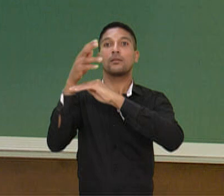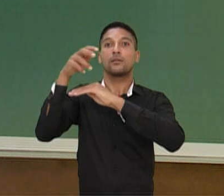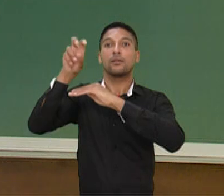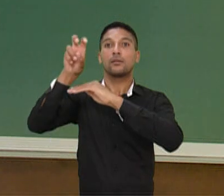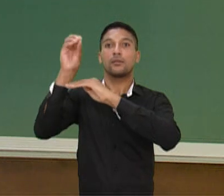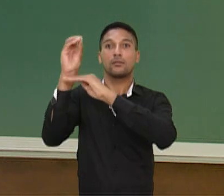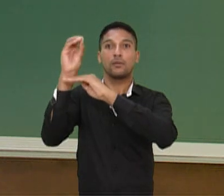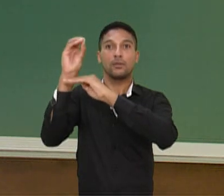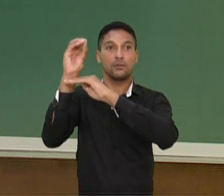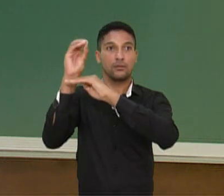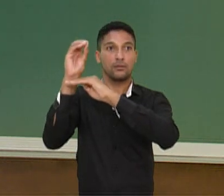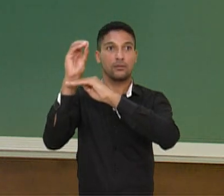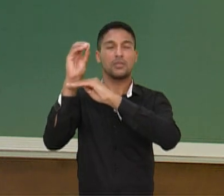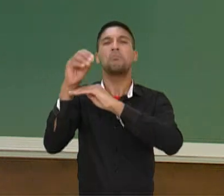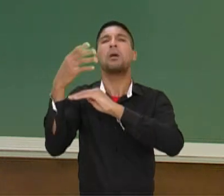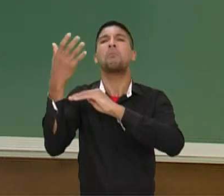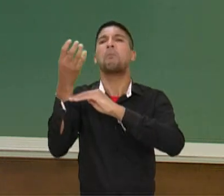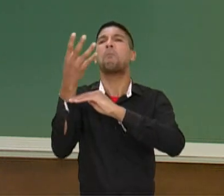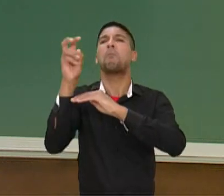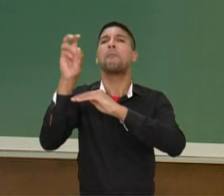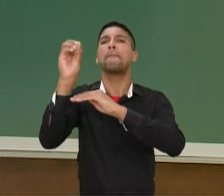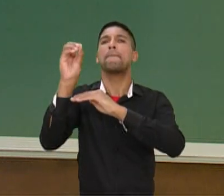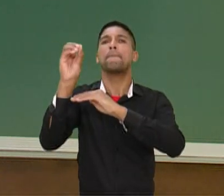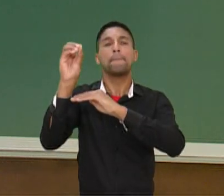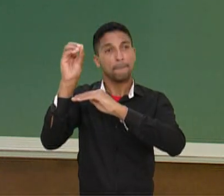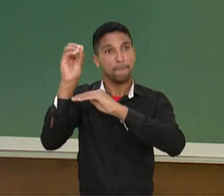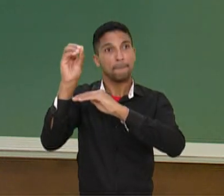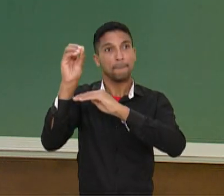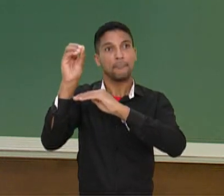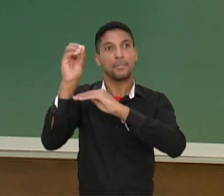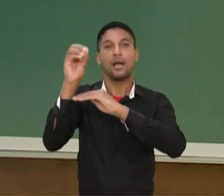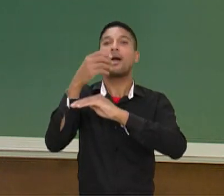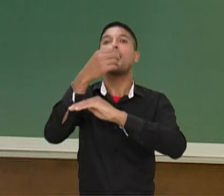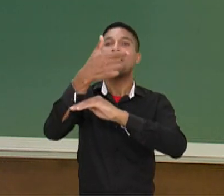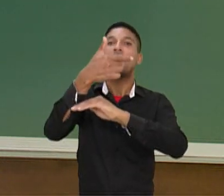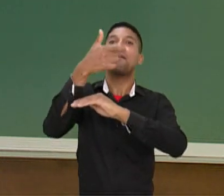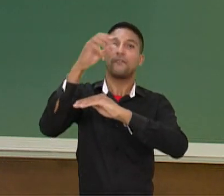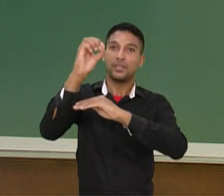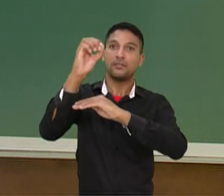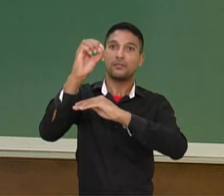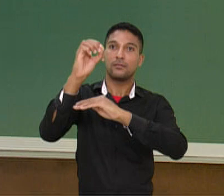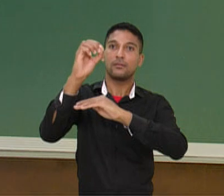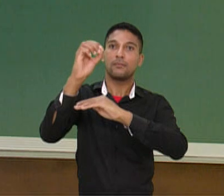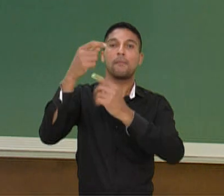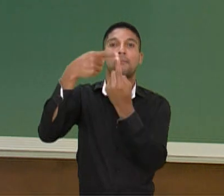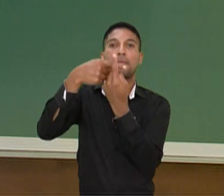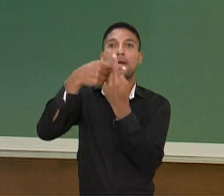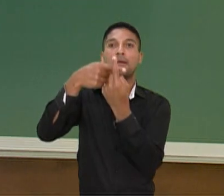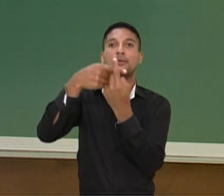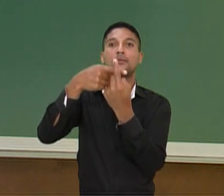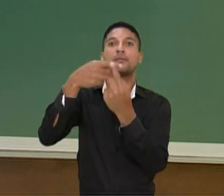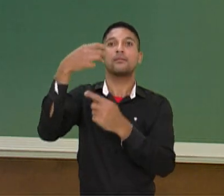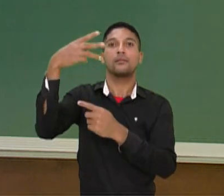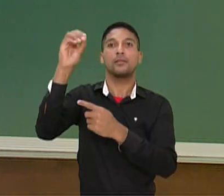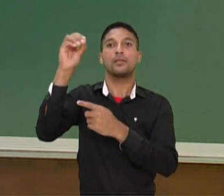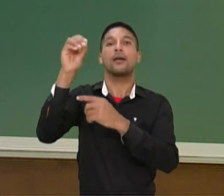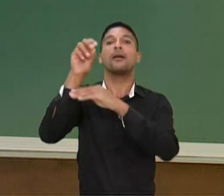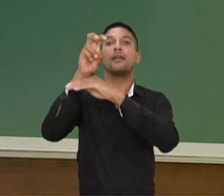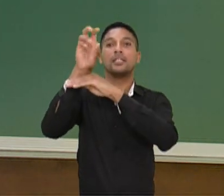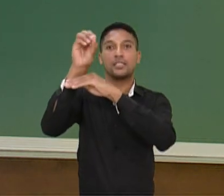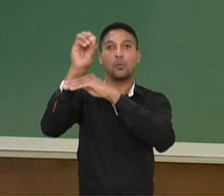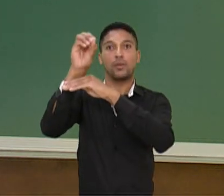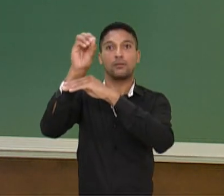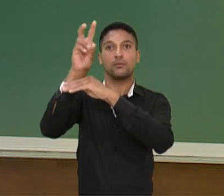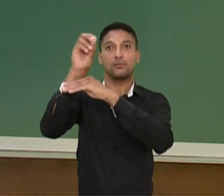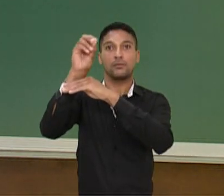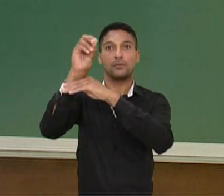Então, 450 veio da onde? Foi somado, ó, 20 com 30, 50. Segura esse aqui,